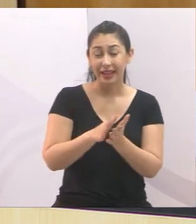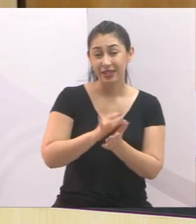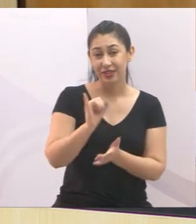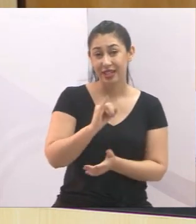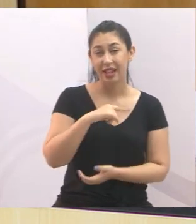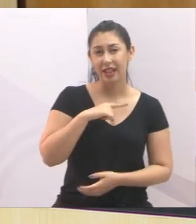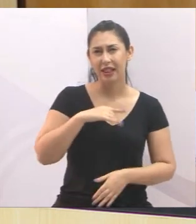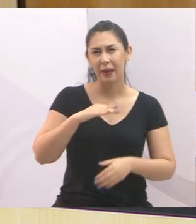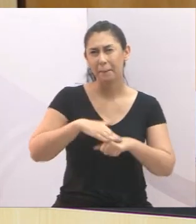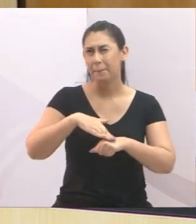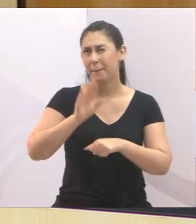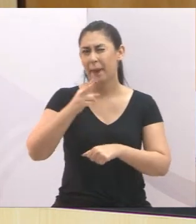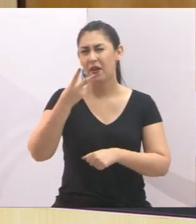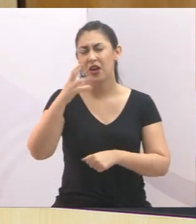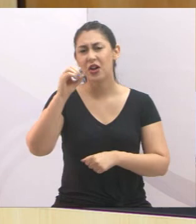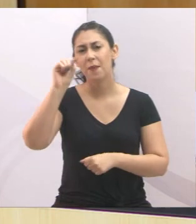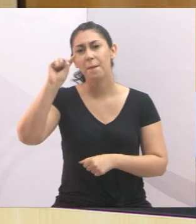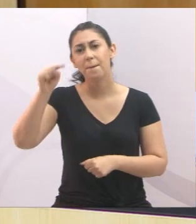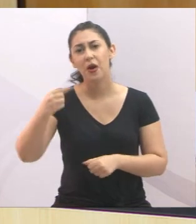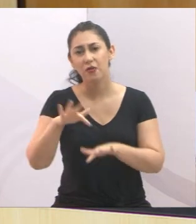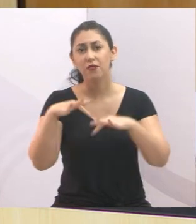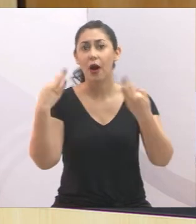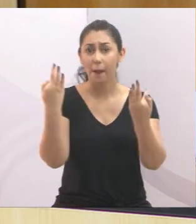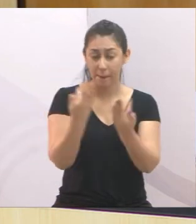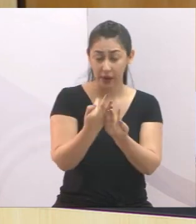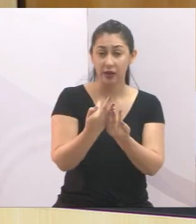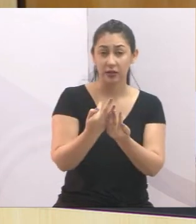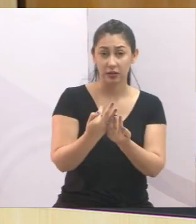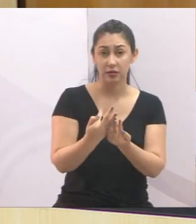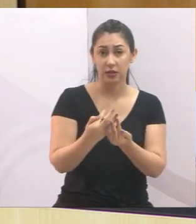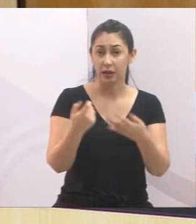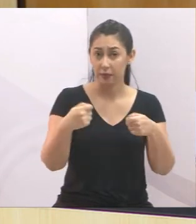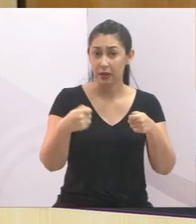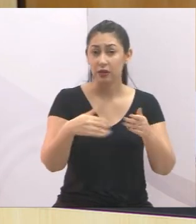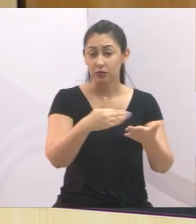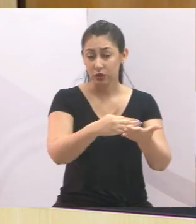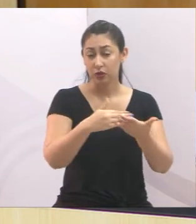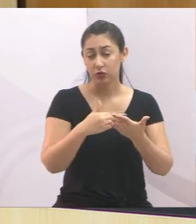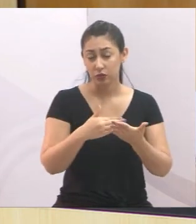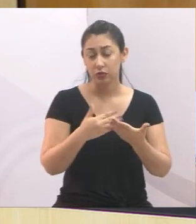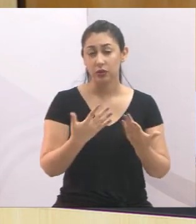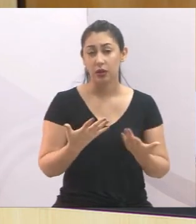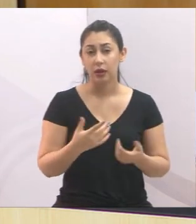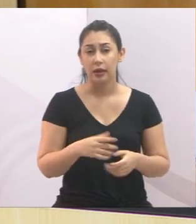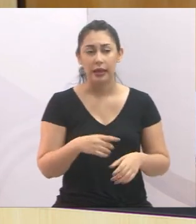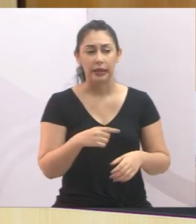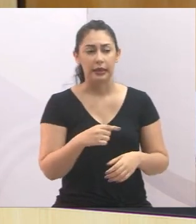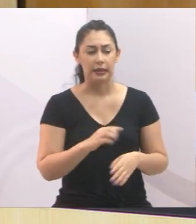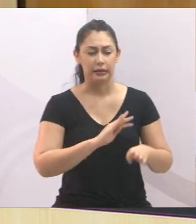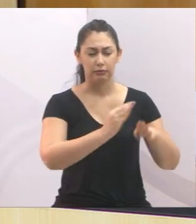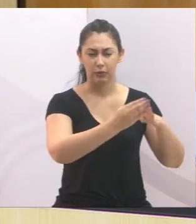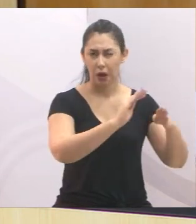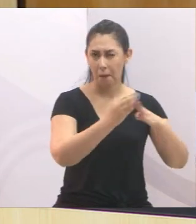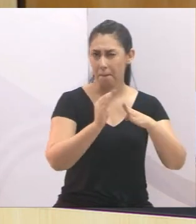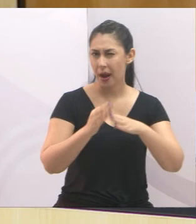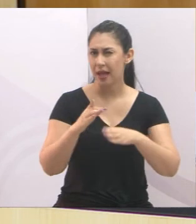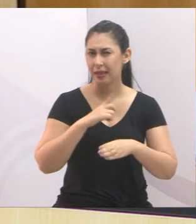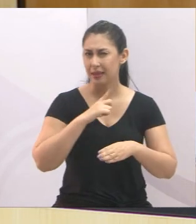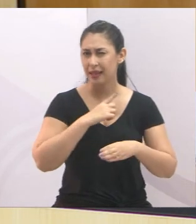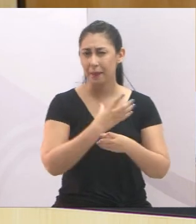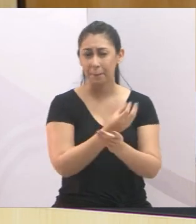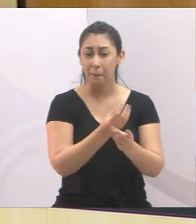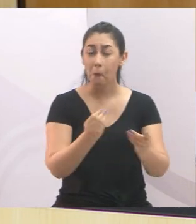no programa Minha Casa Minha Vida, sendo que na comunidade Lagoa Azul 2 se encontram cerca de 500 famílias que entraram